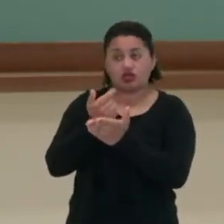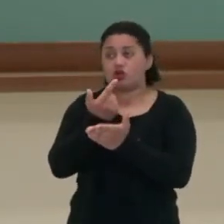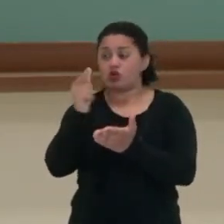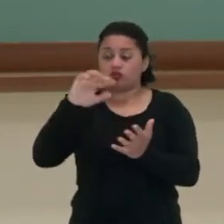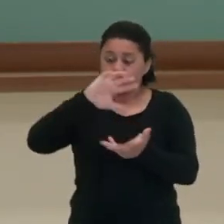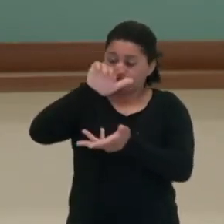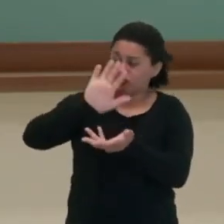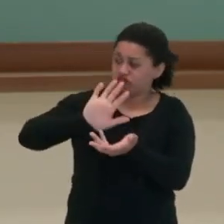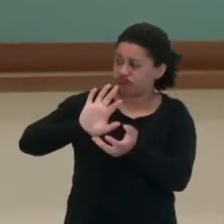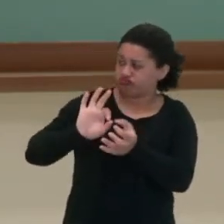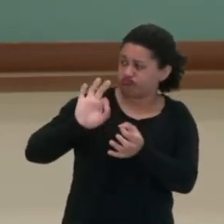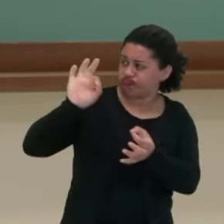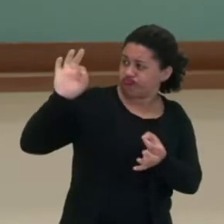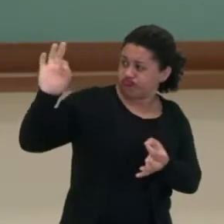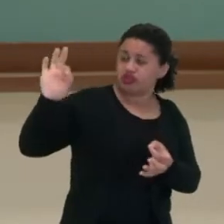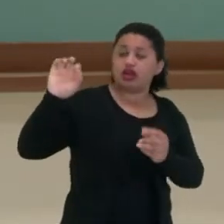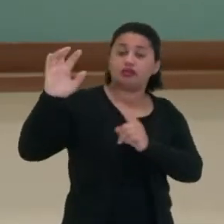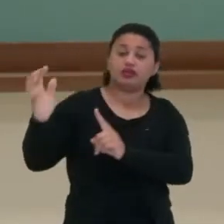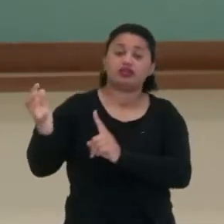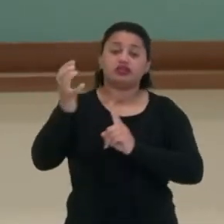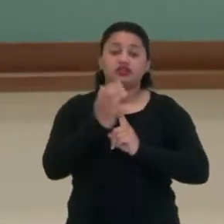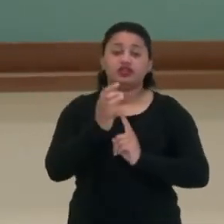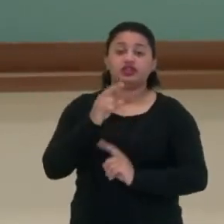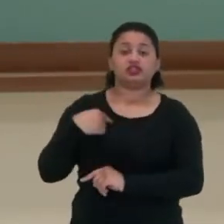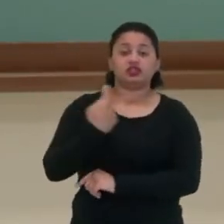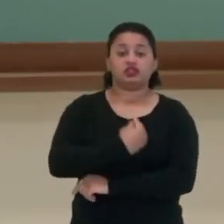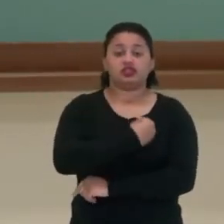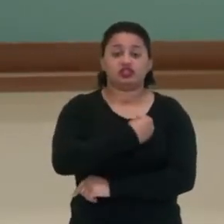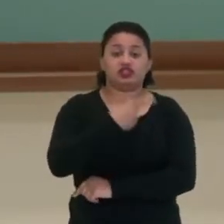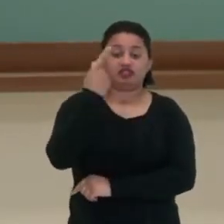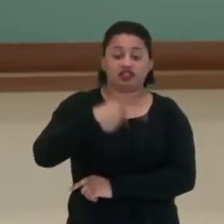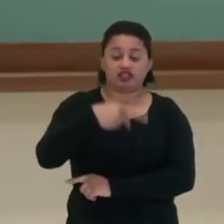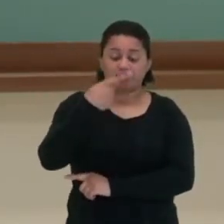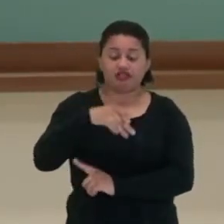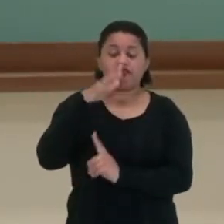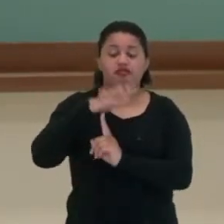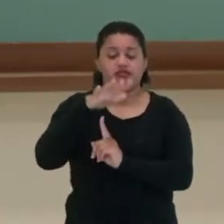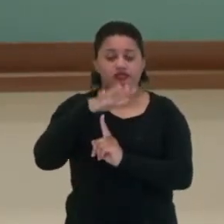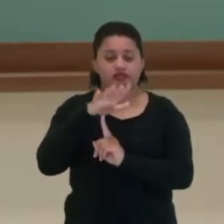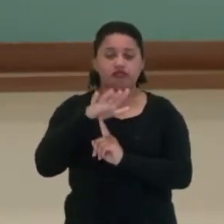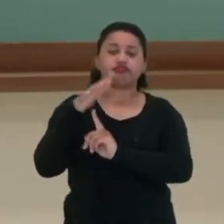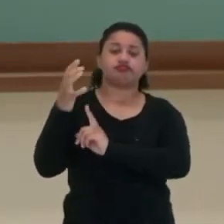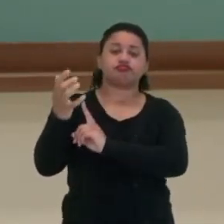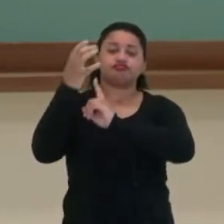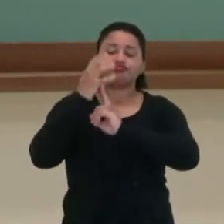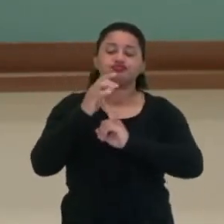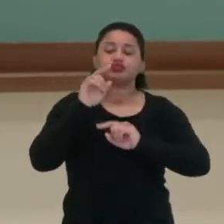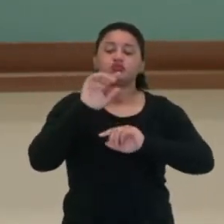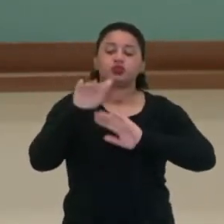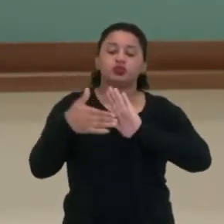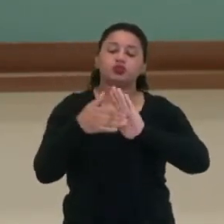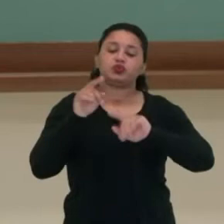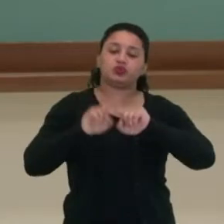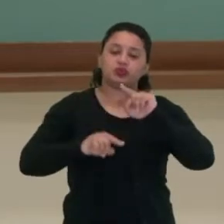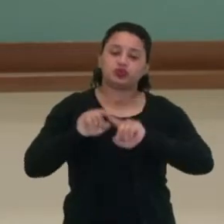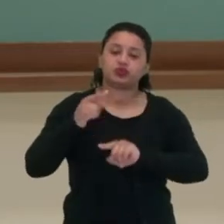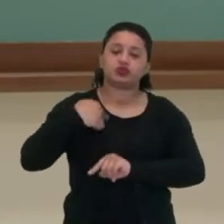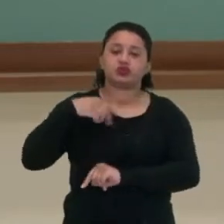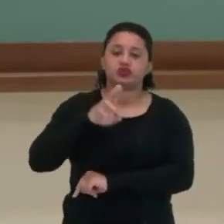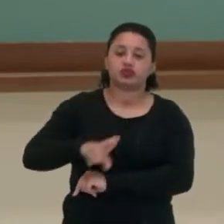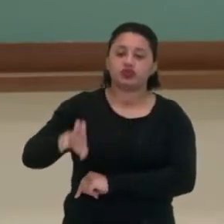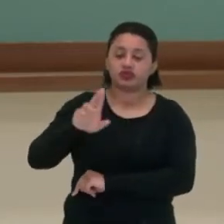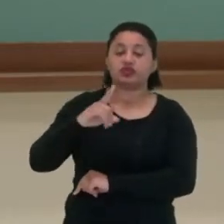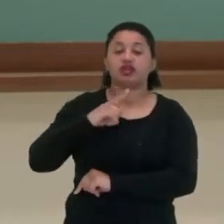influenciar diretamente a nossa vida aqui no estado do Paraná, fazendo com que muitas vezes produtos que venhamos a consumir tenham